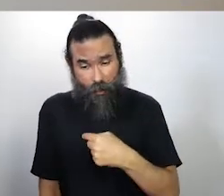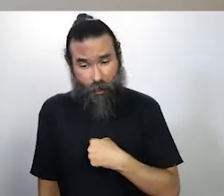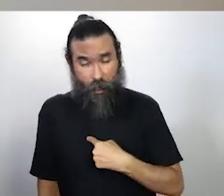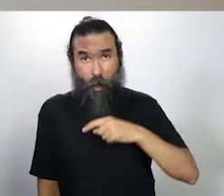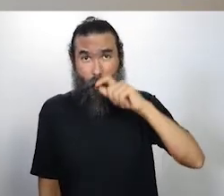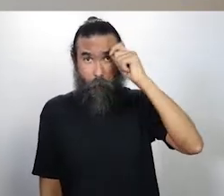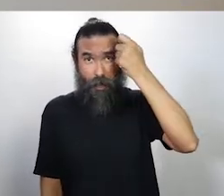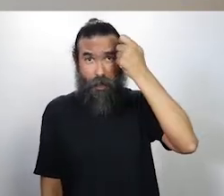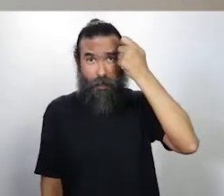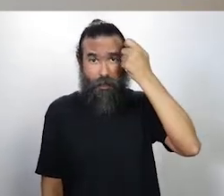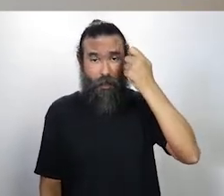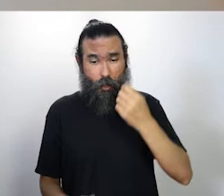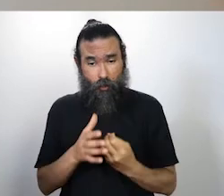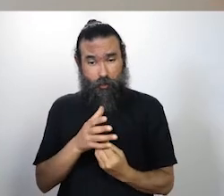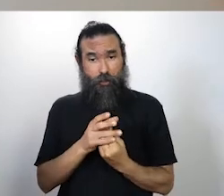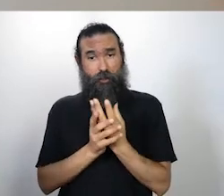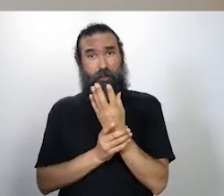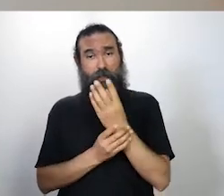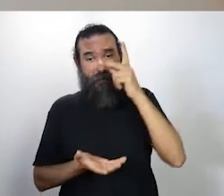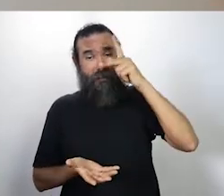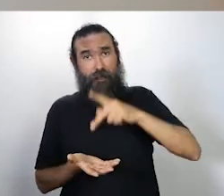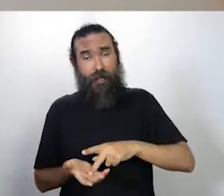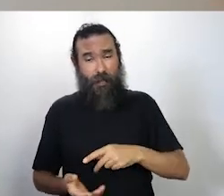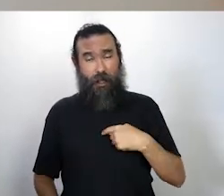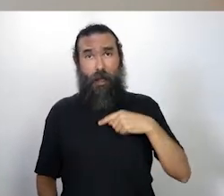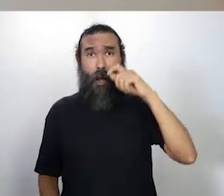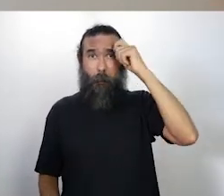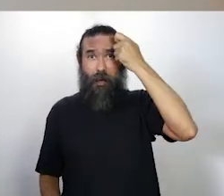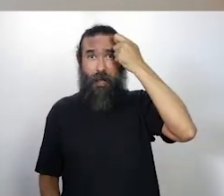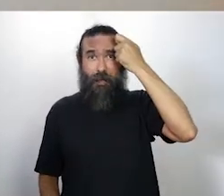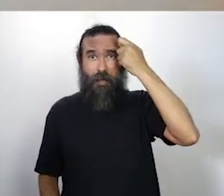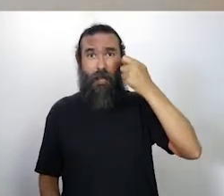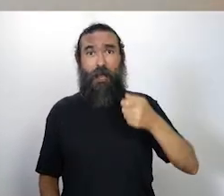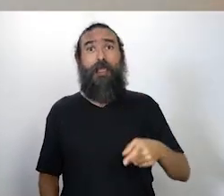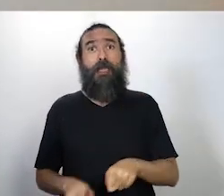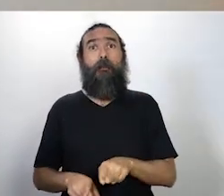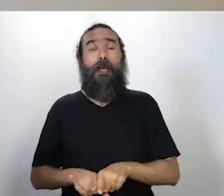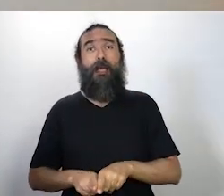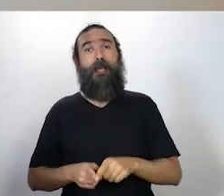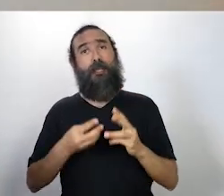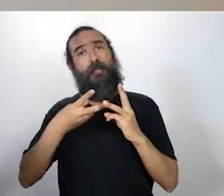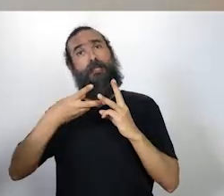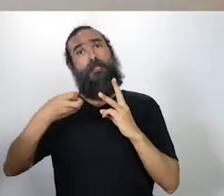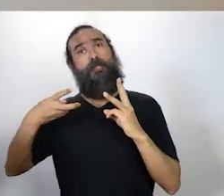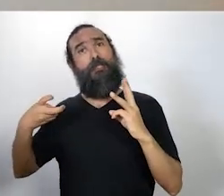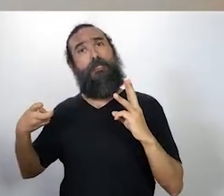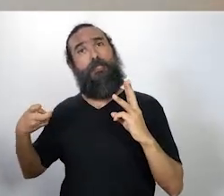enquanto preta e enquanto originária também, porque eu sou preta e tupinambá.